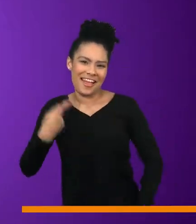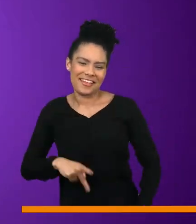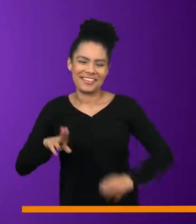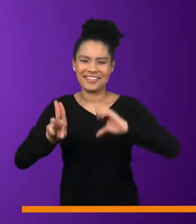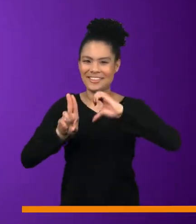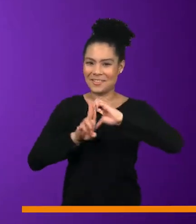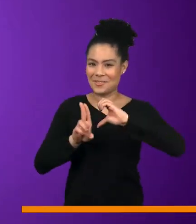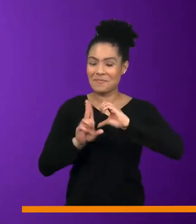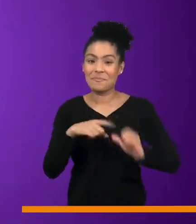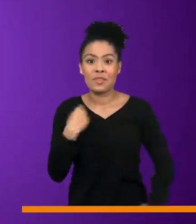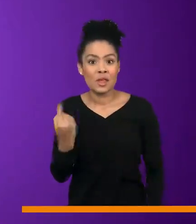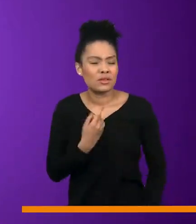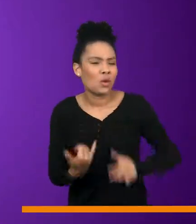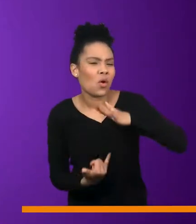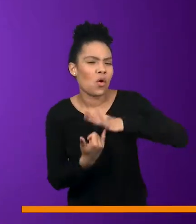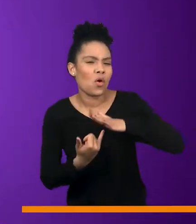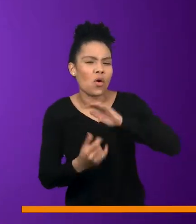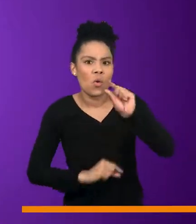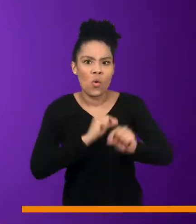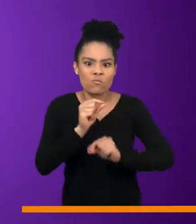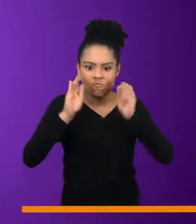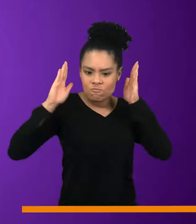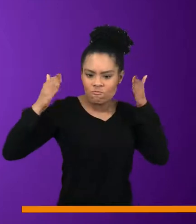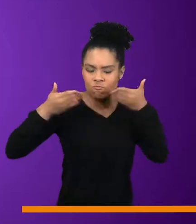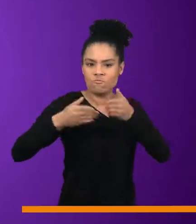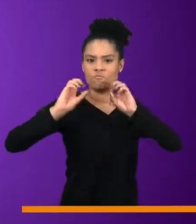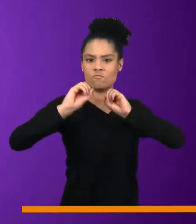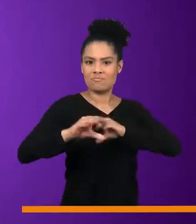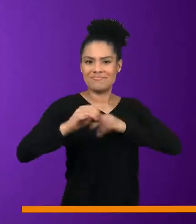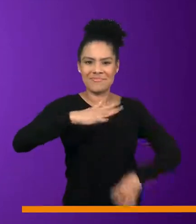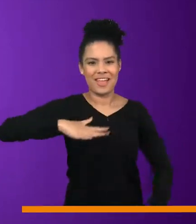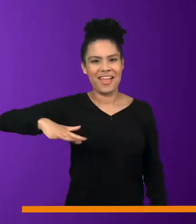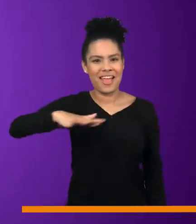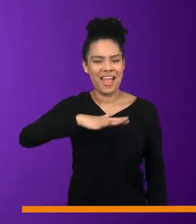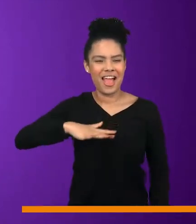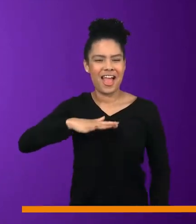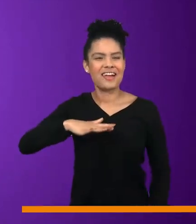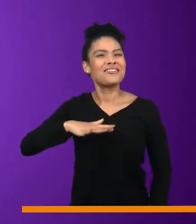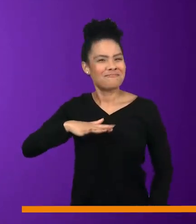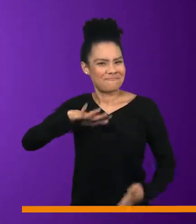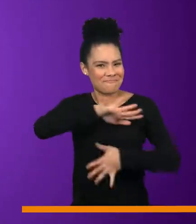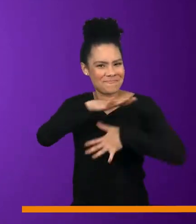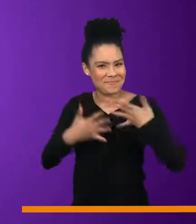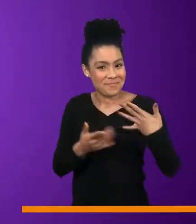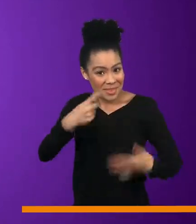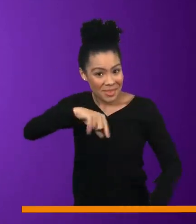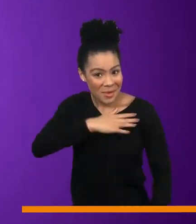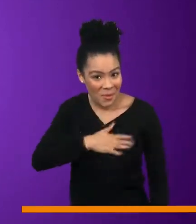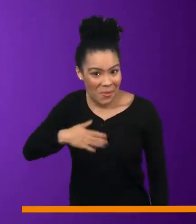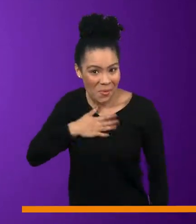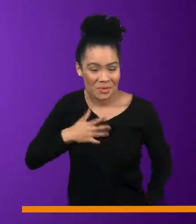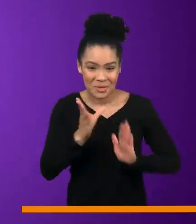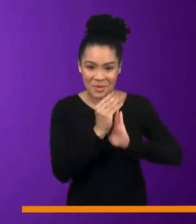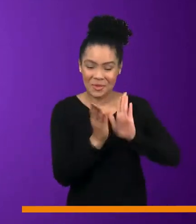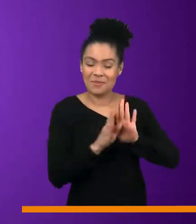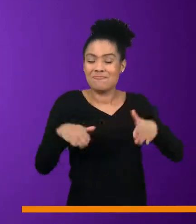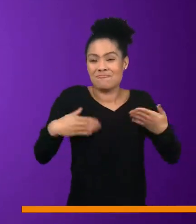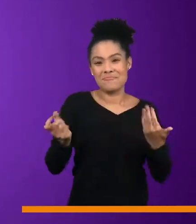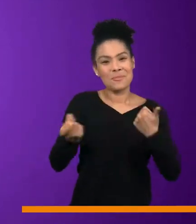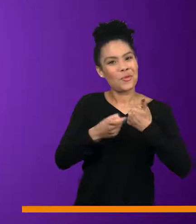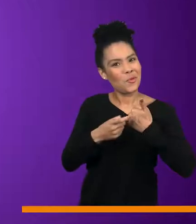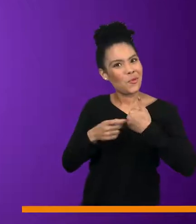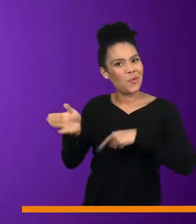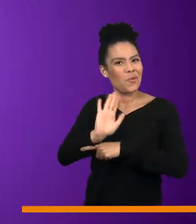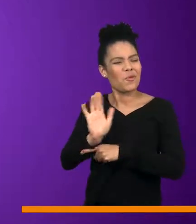libras aqui na Uníntese. Nós somos a instituição mais tradicional no ensino da língua brasileira de sinais. E aí, gostou do